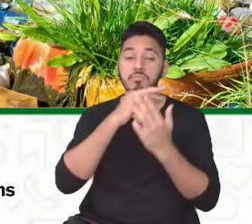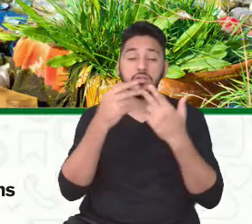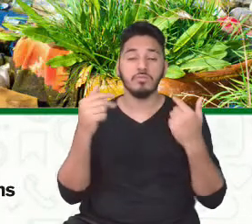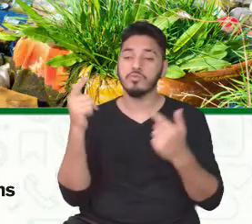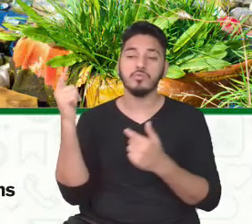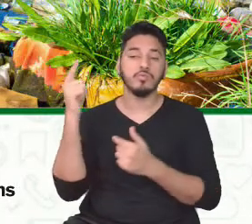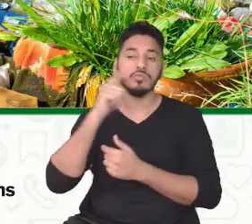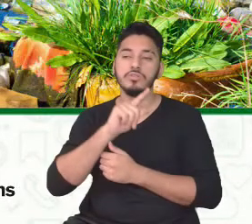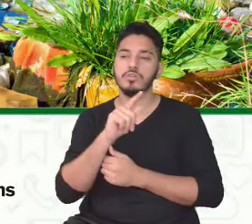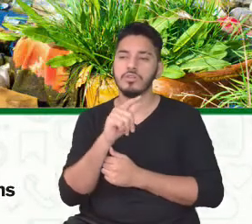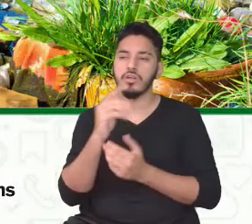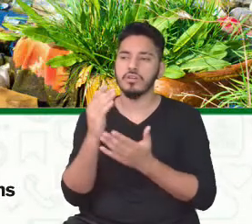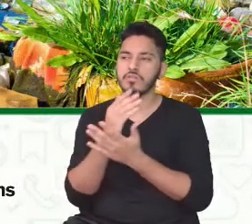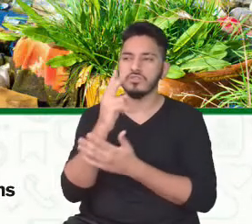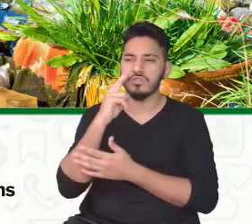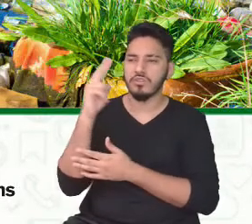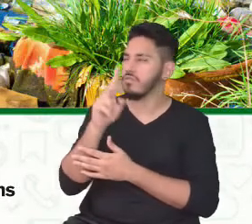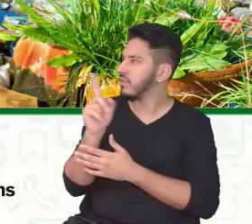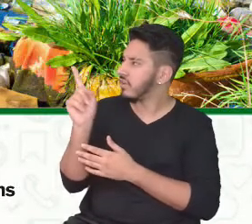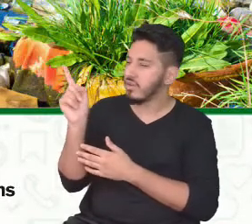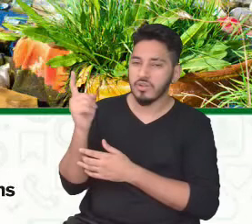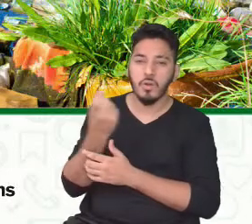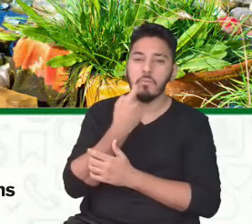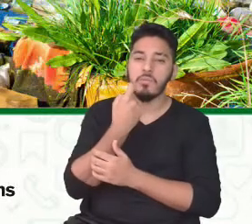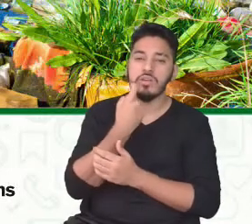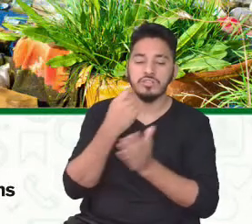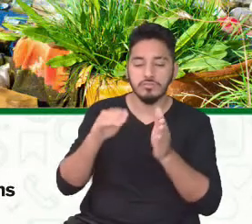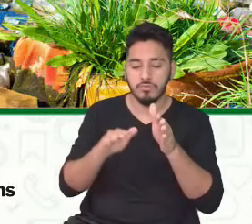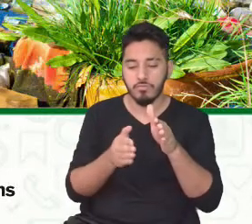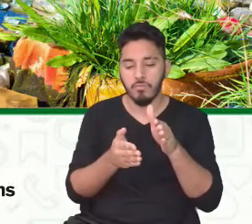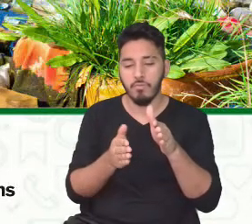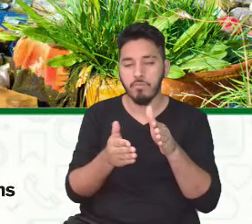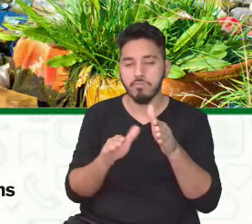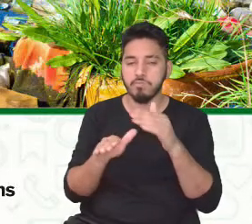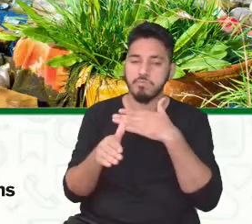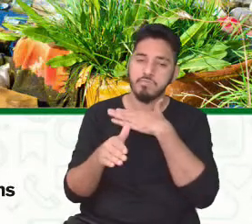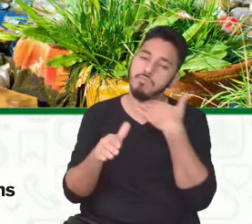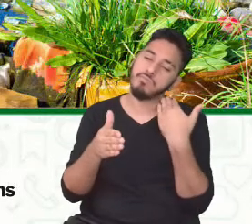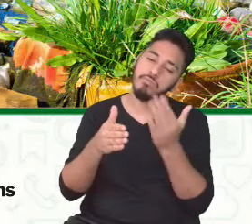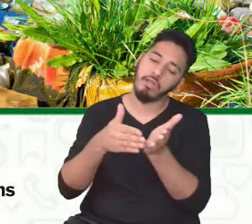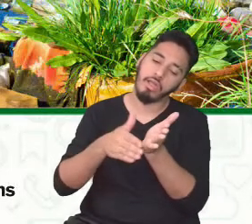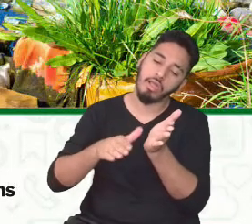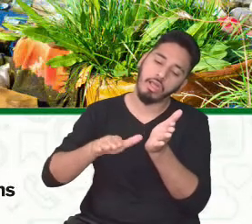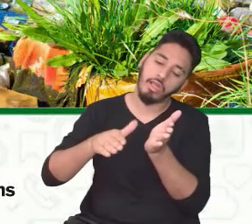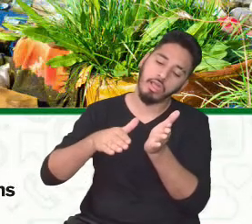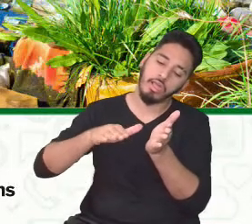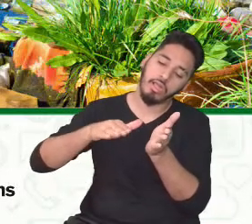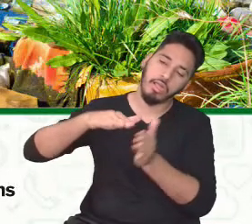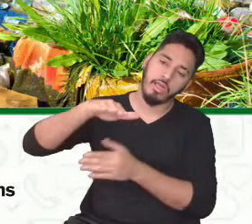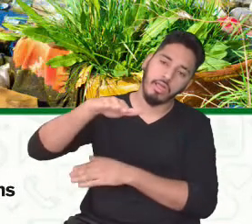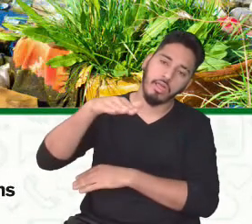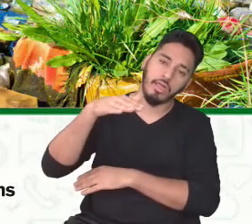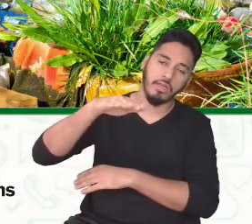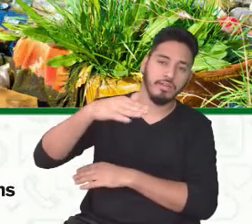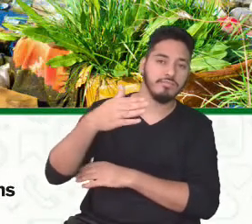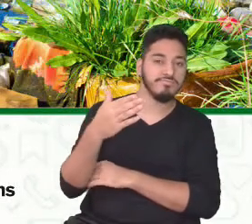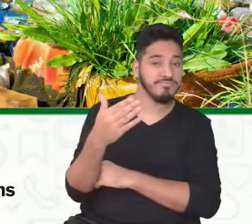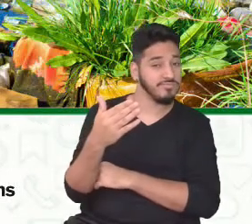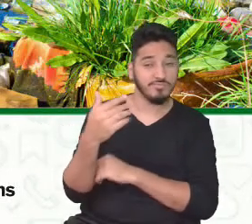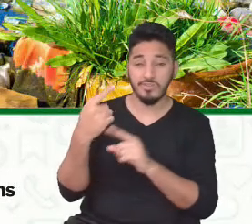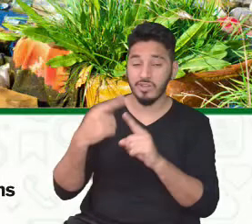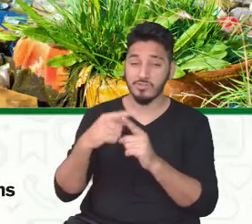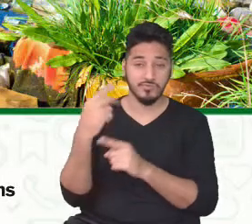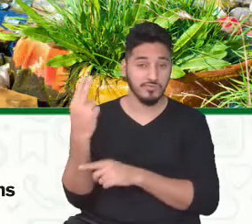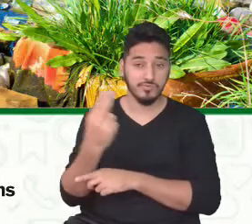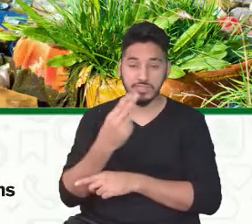vez ou outra aparece um pesquisa em boiando ali professor que ele não resistiu a carga de poluente que existiu ali então